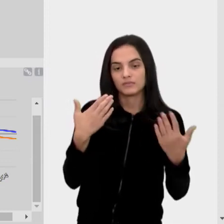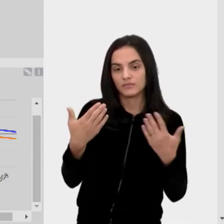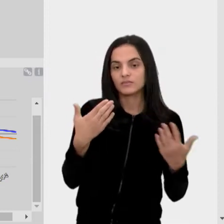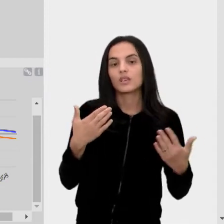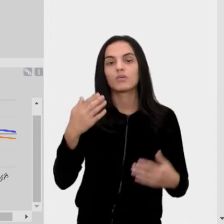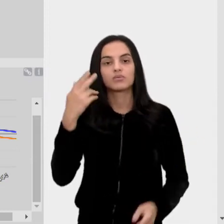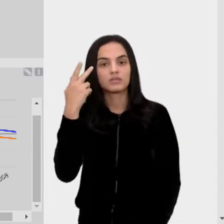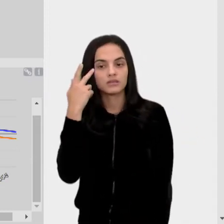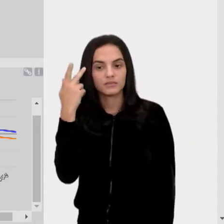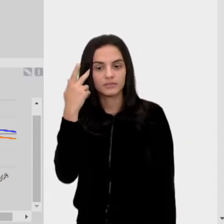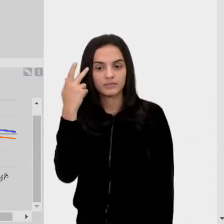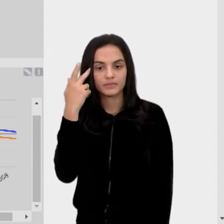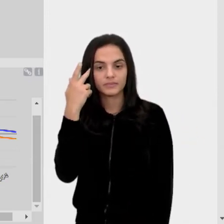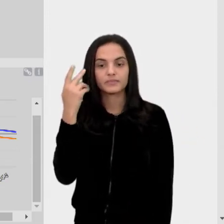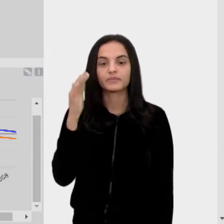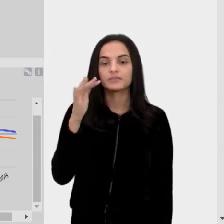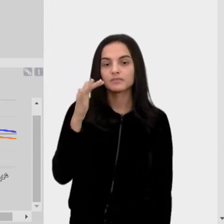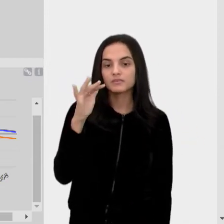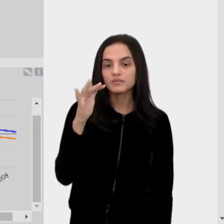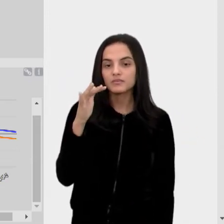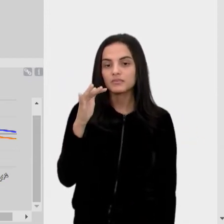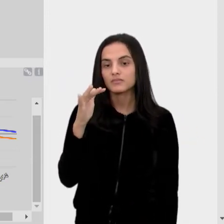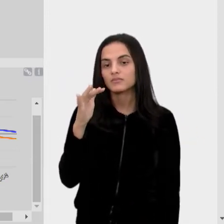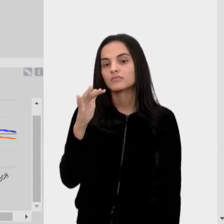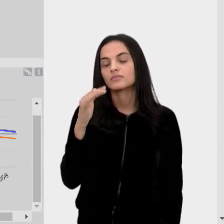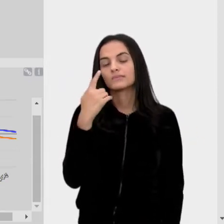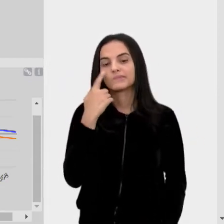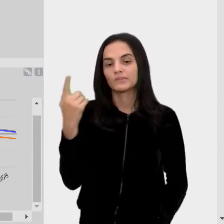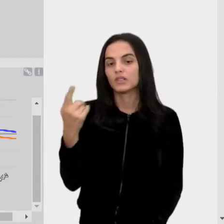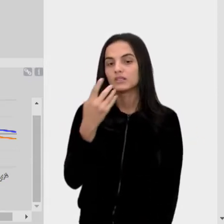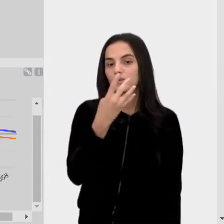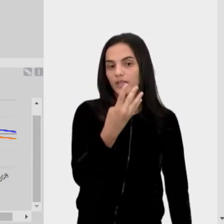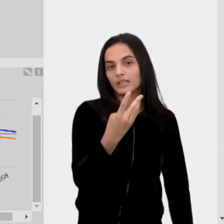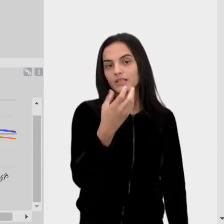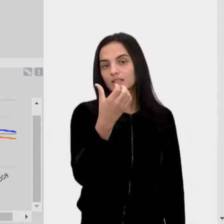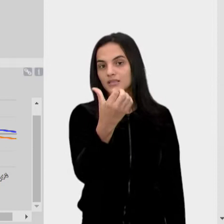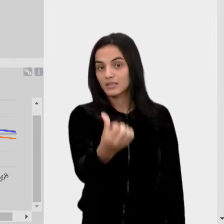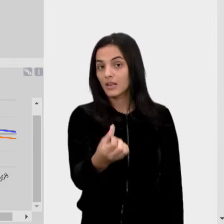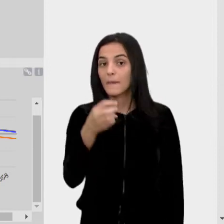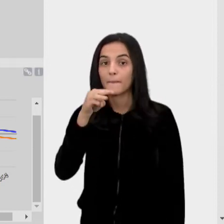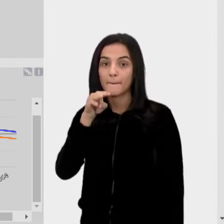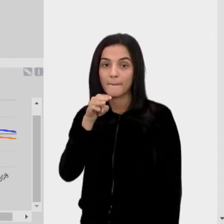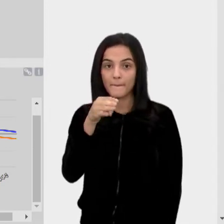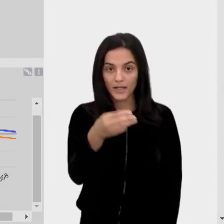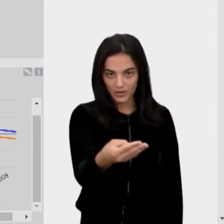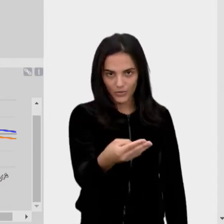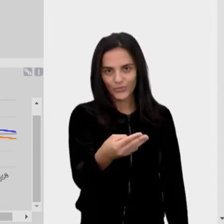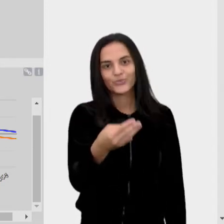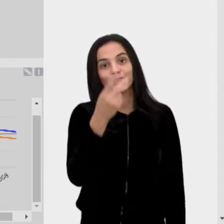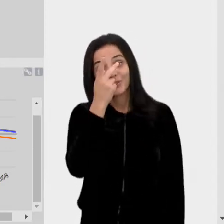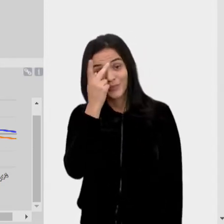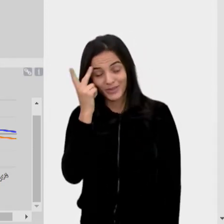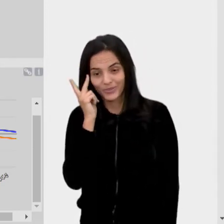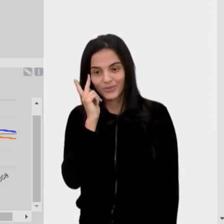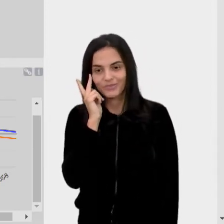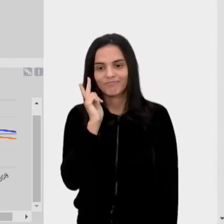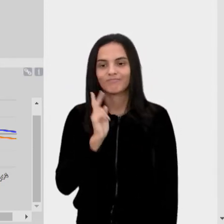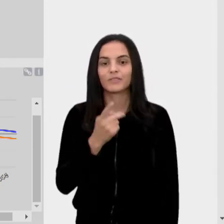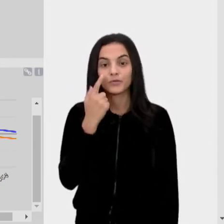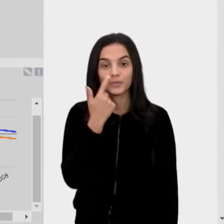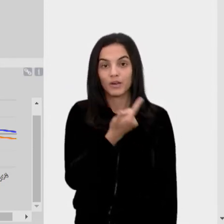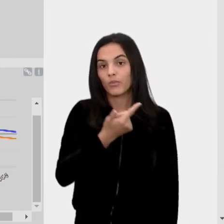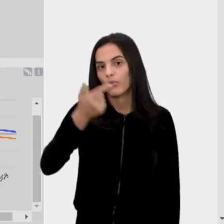São Paulo, né, que está lá, né, numa projeção de 46 milhões de habitantes. Vamos pegar um